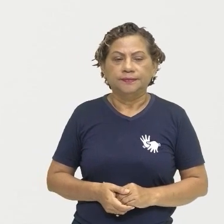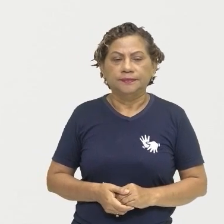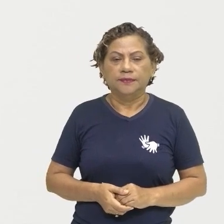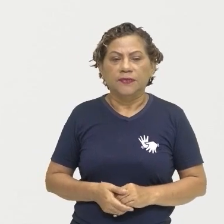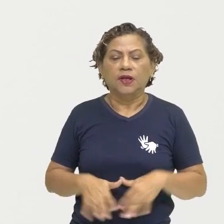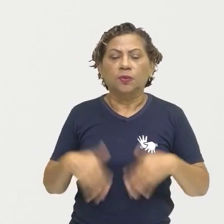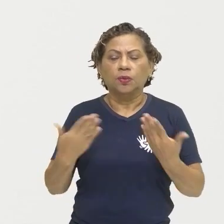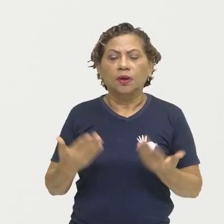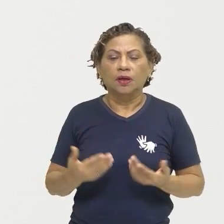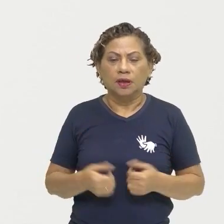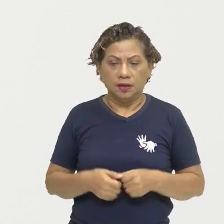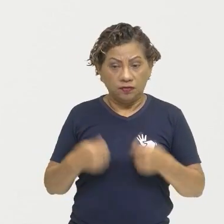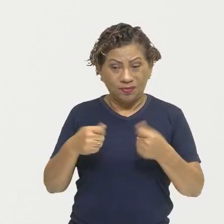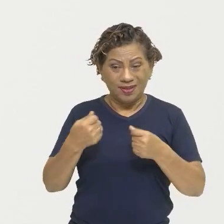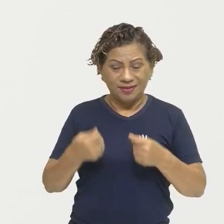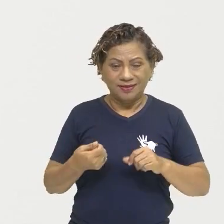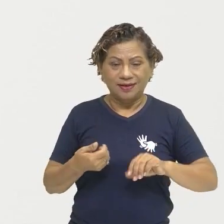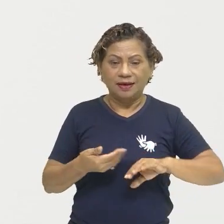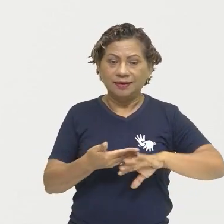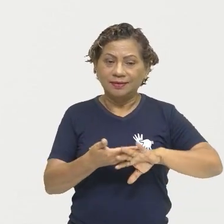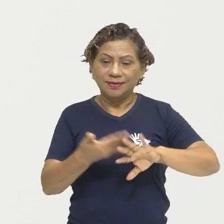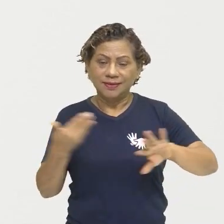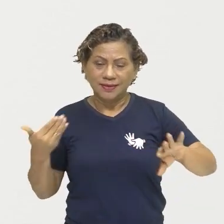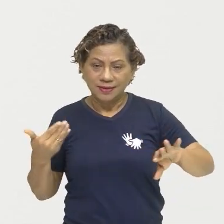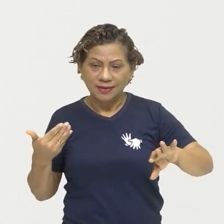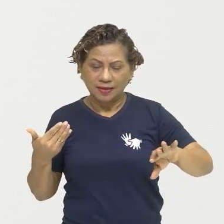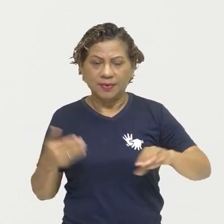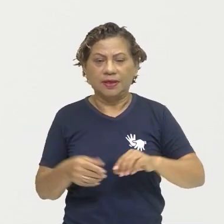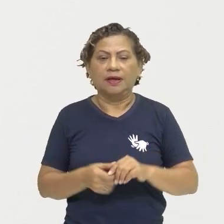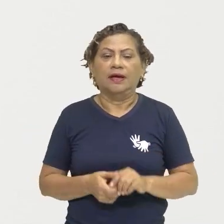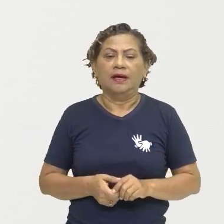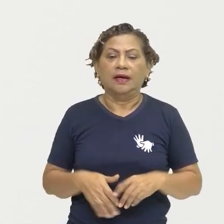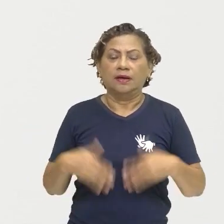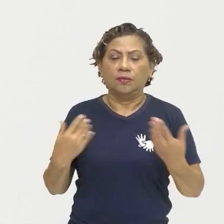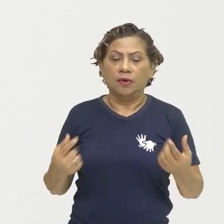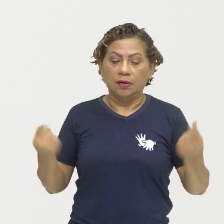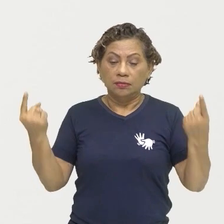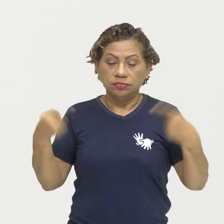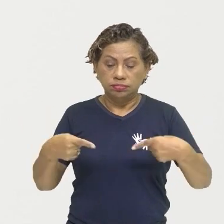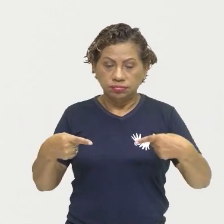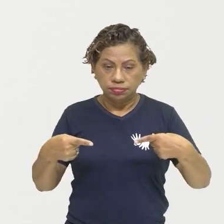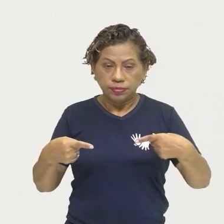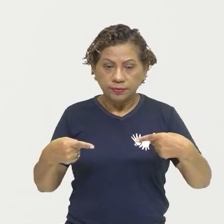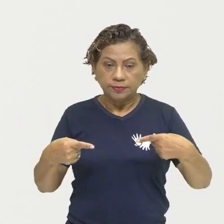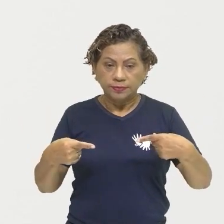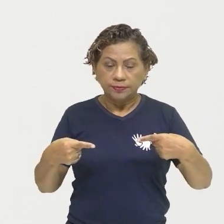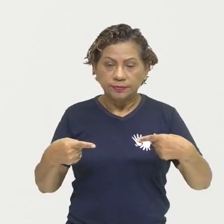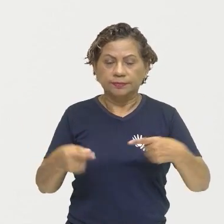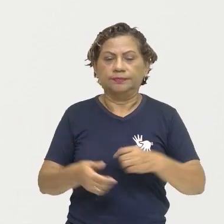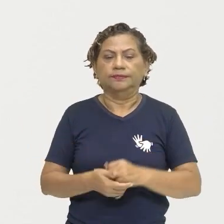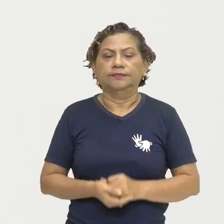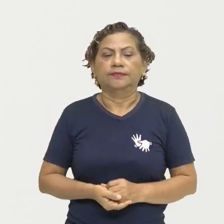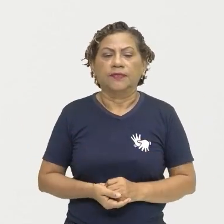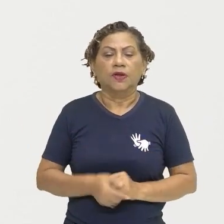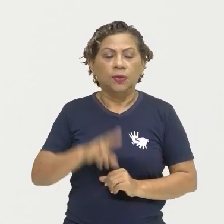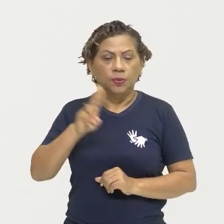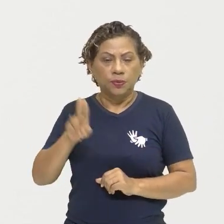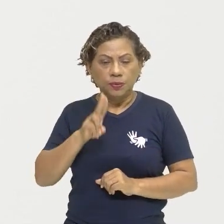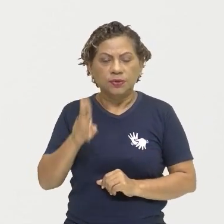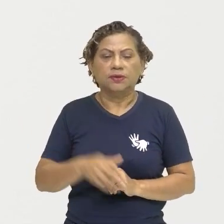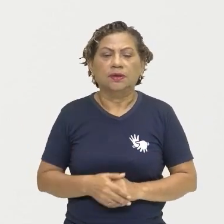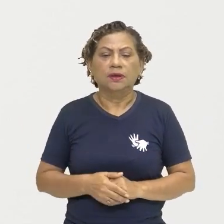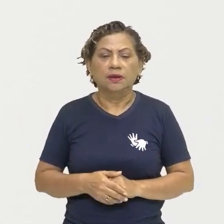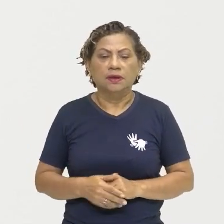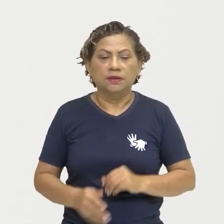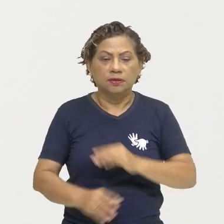é quando eu tiver o sentido de oposição, mesmo que como se fosse uma adversativa, mesmo usando uma